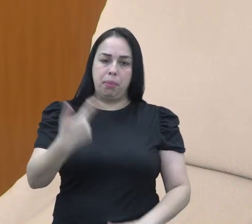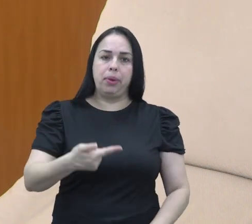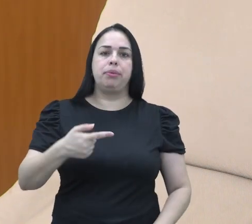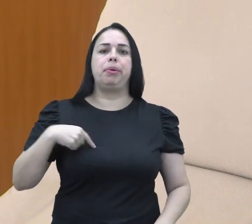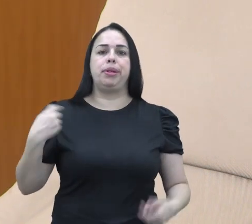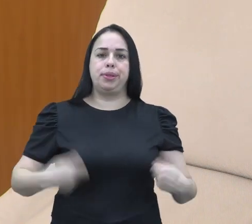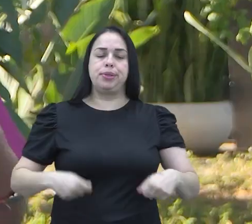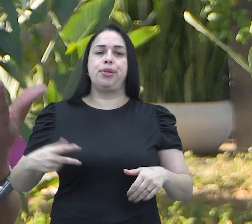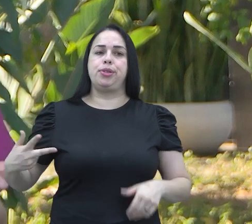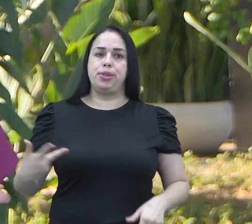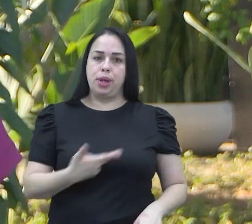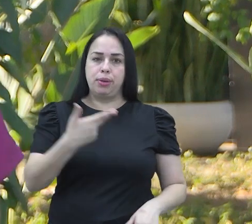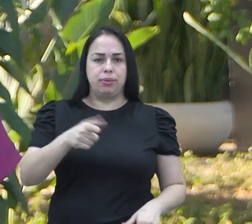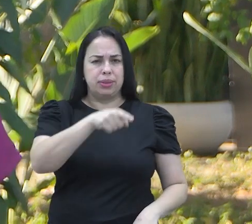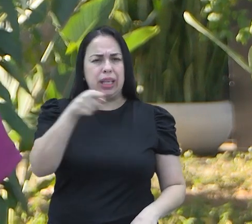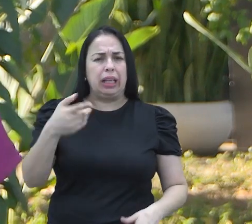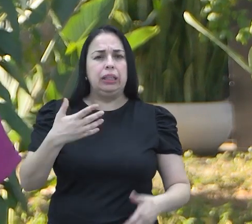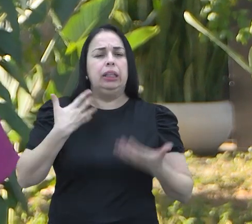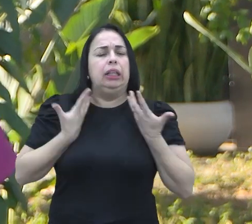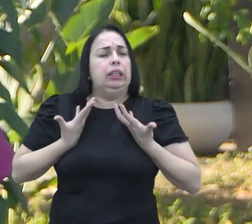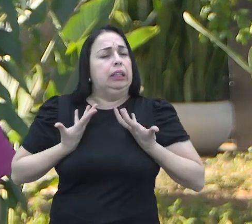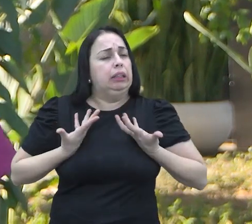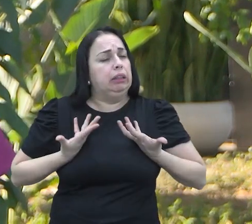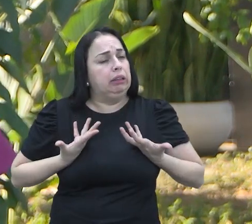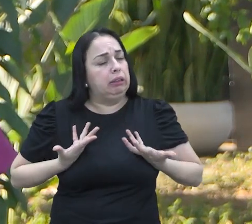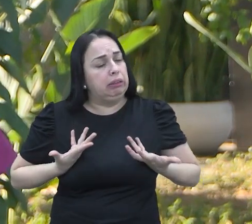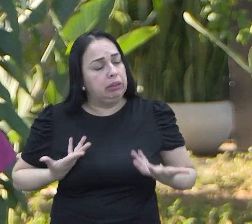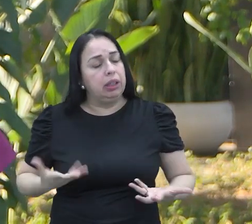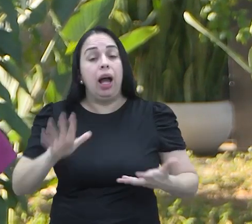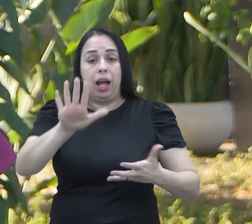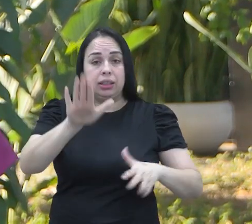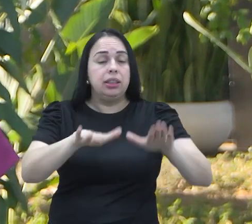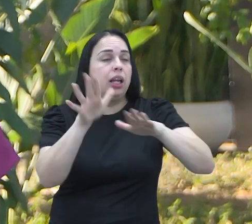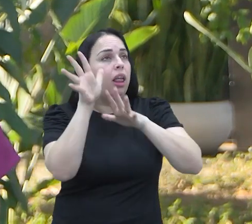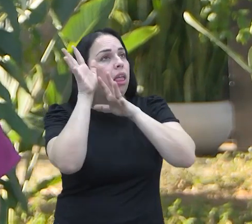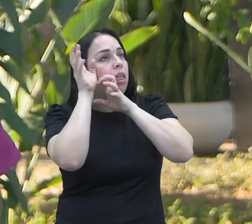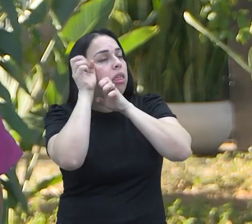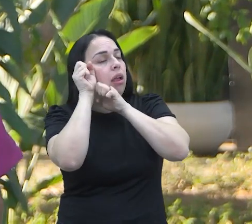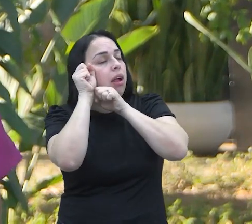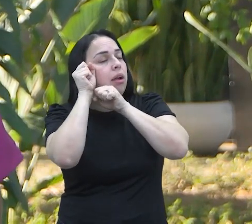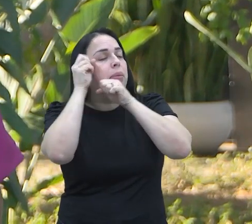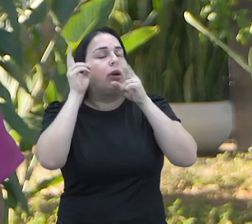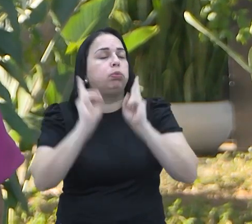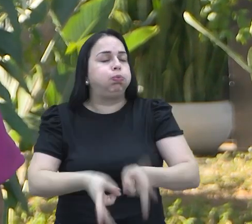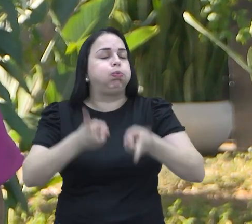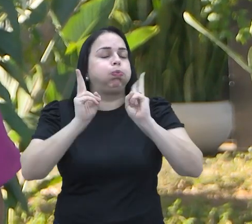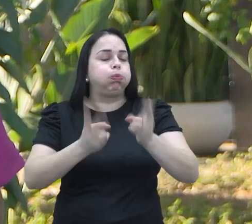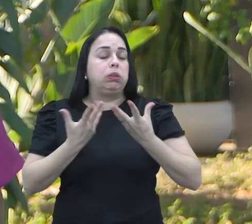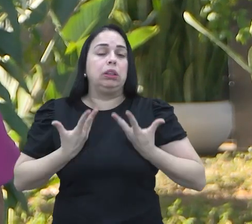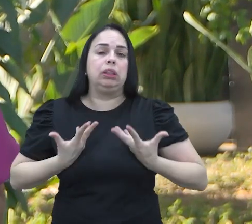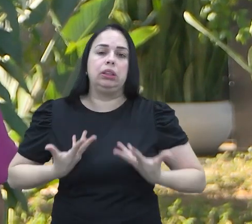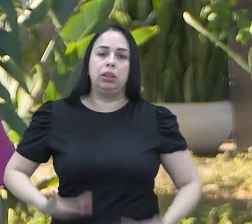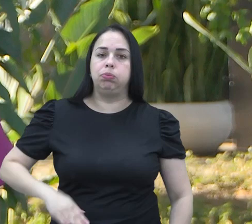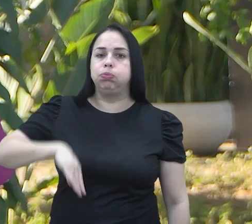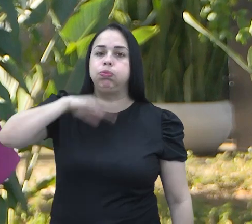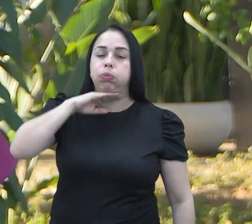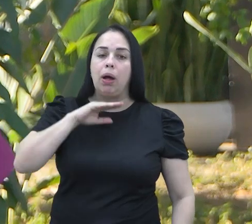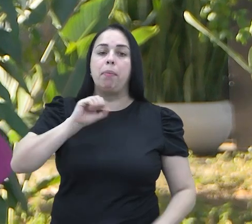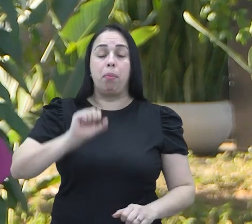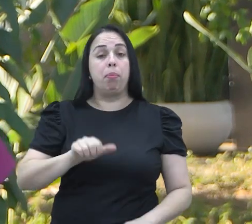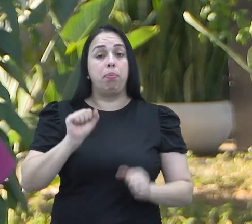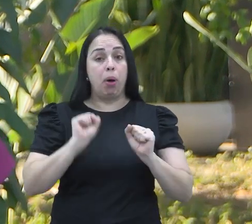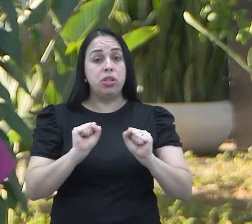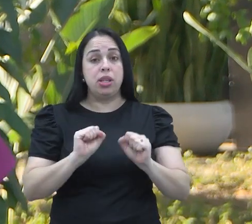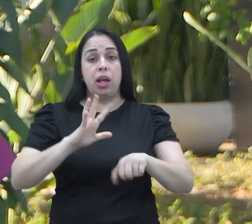processo cirúrgico. Você já sentiu um cansaço que não passa mesmo após o descanso? Essa sensação de esgotamento pode ser um caso